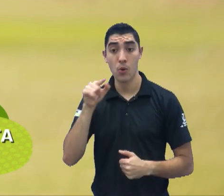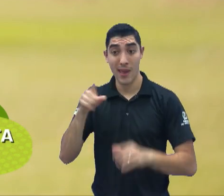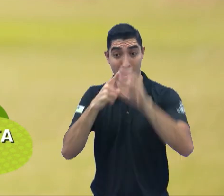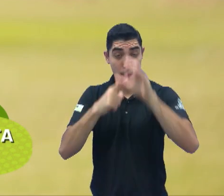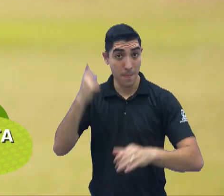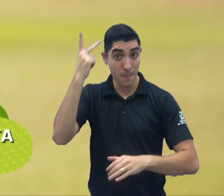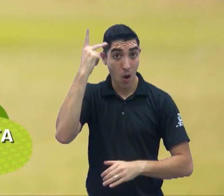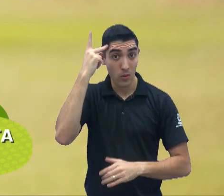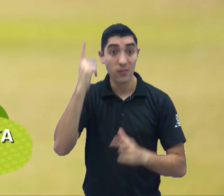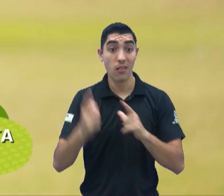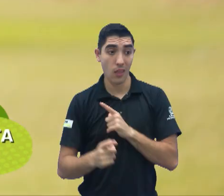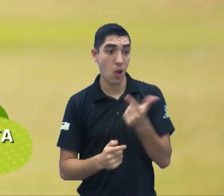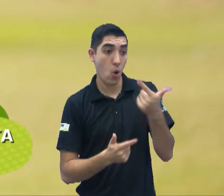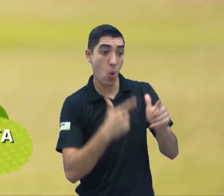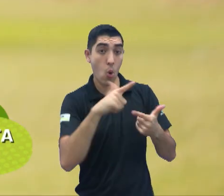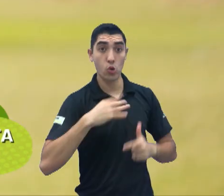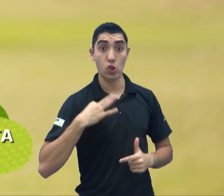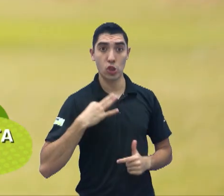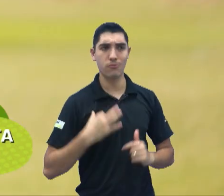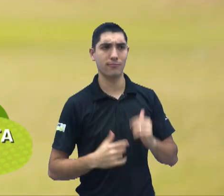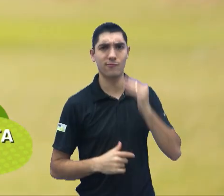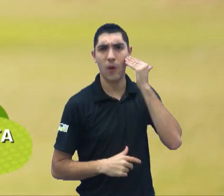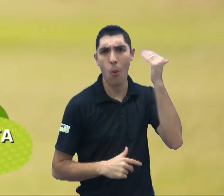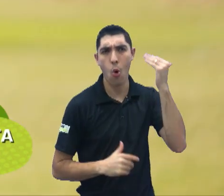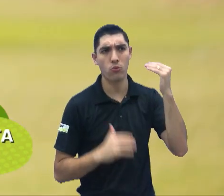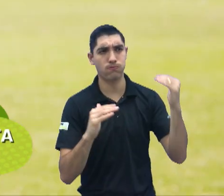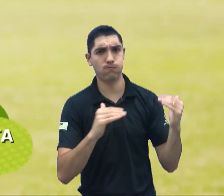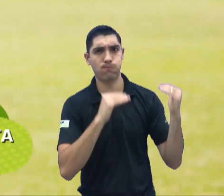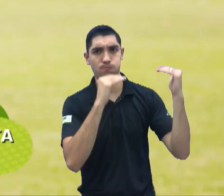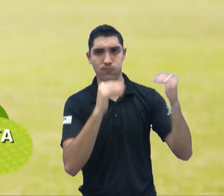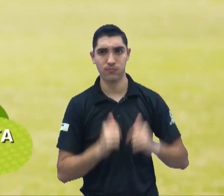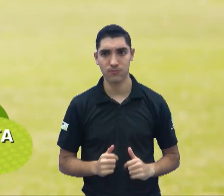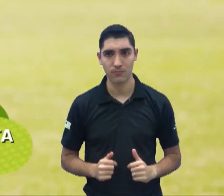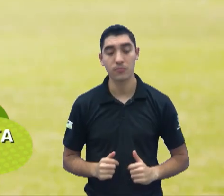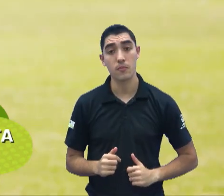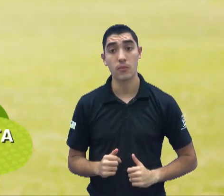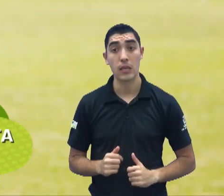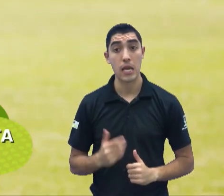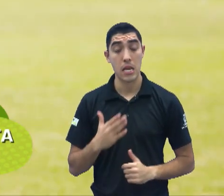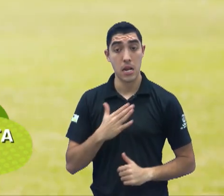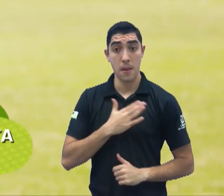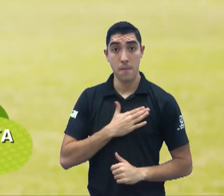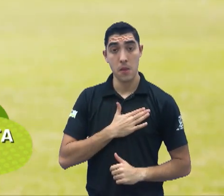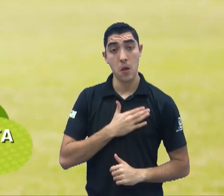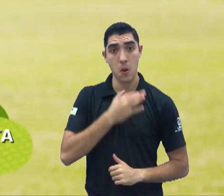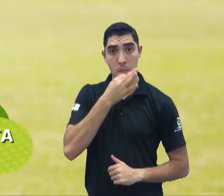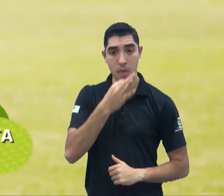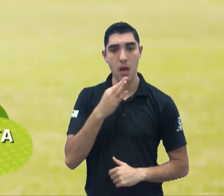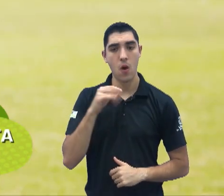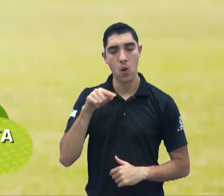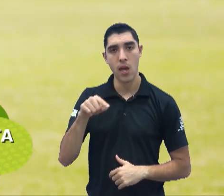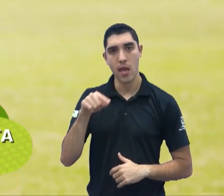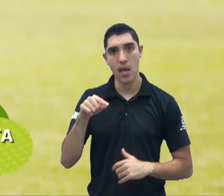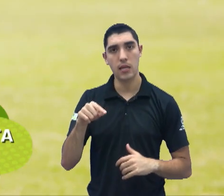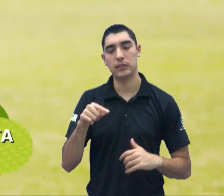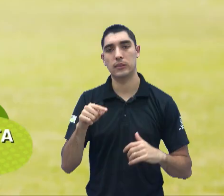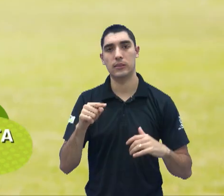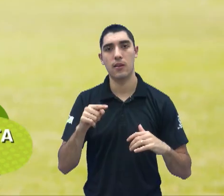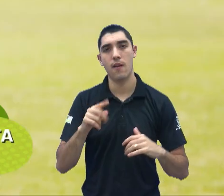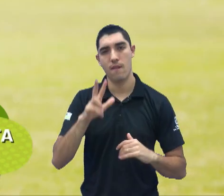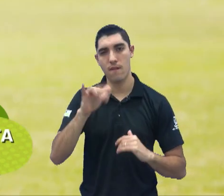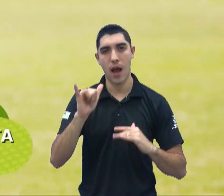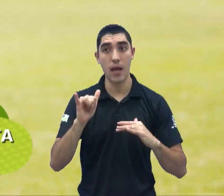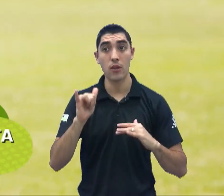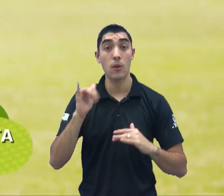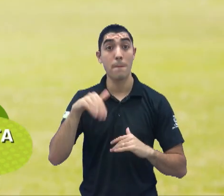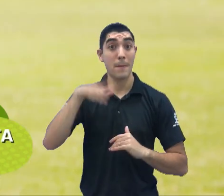grandes também, né? Então é muito atrativo, é muito interessante. E eu acho que vai ficar interessante aí com o calendário como